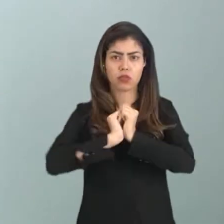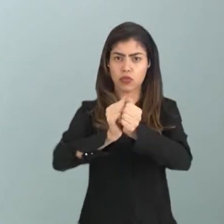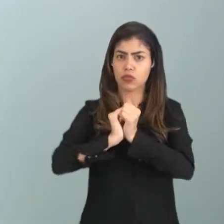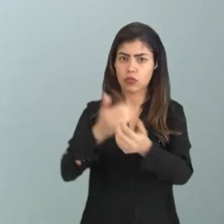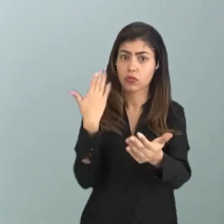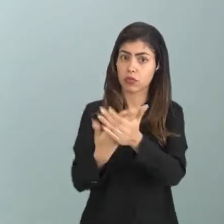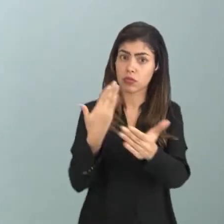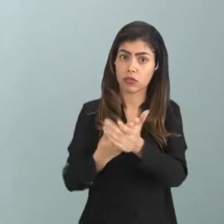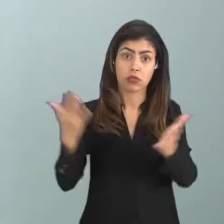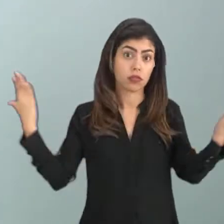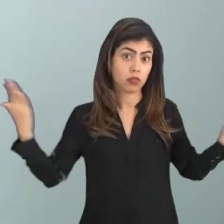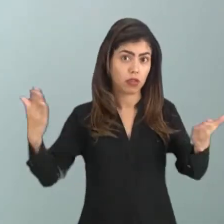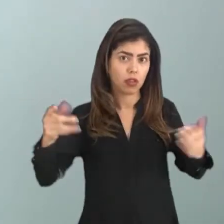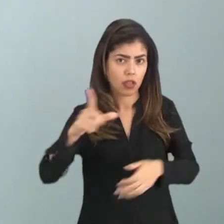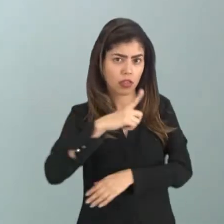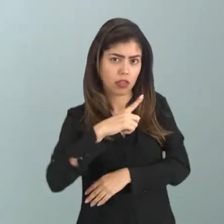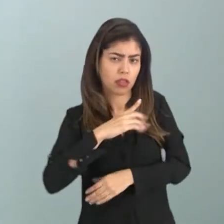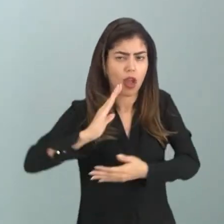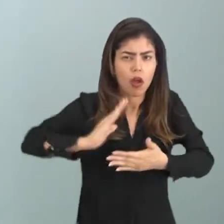duas aulinhas para vocês terem um